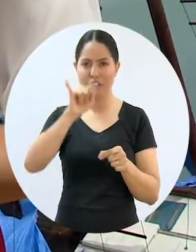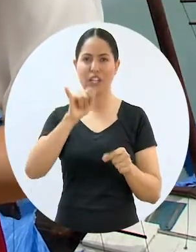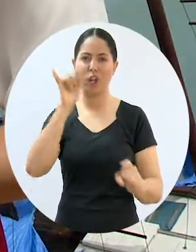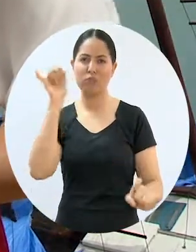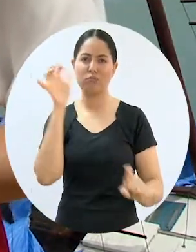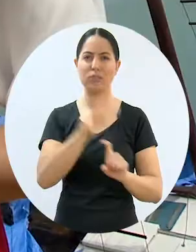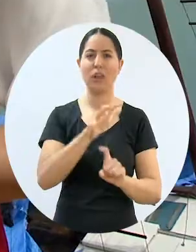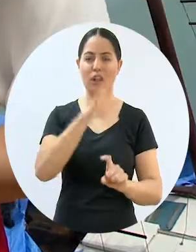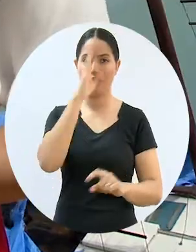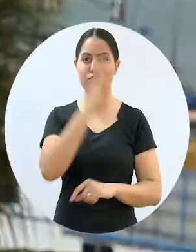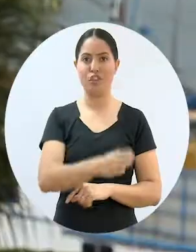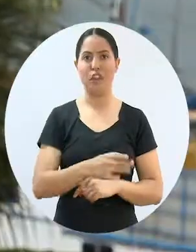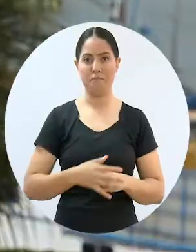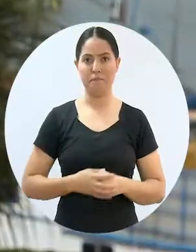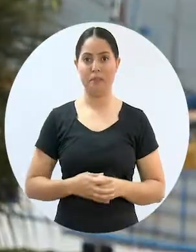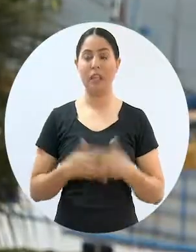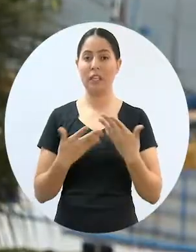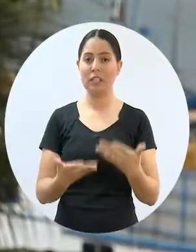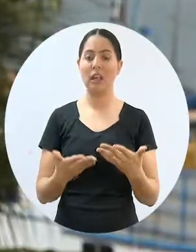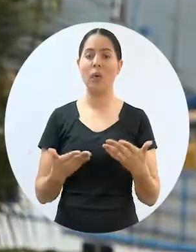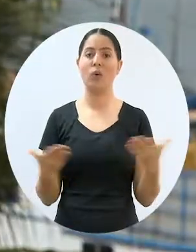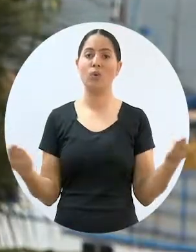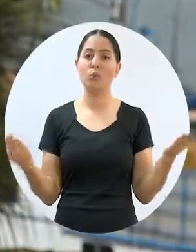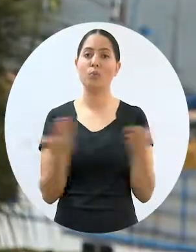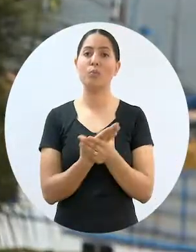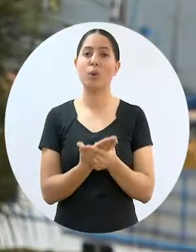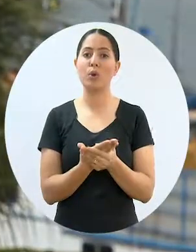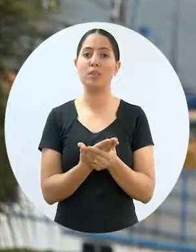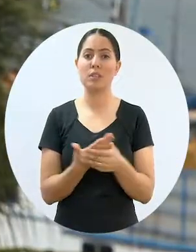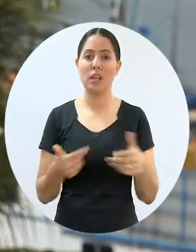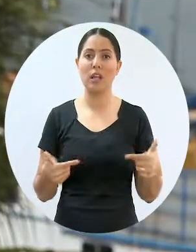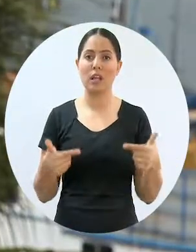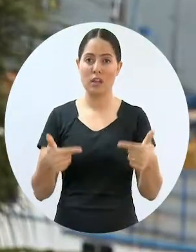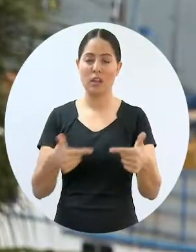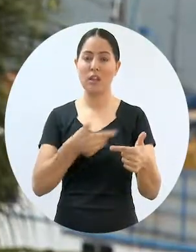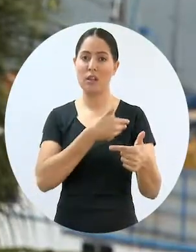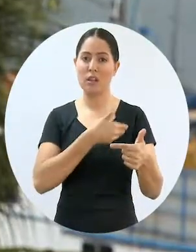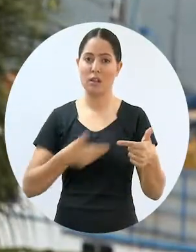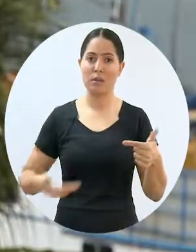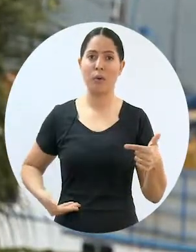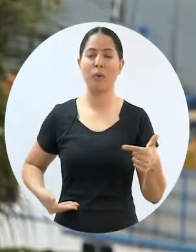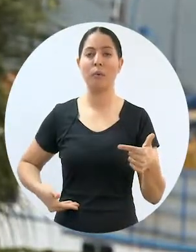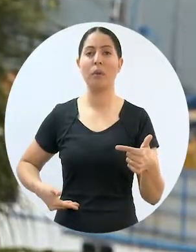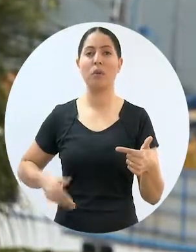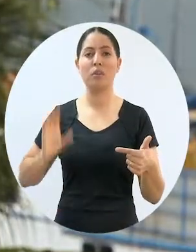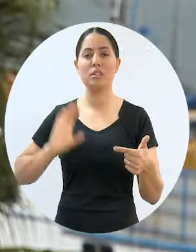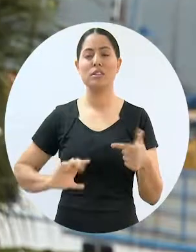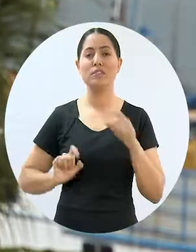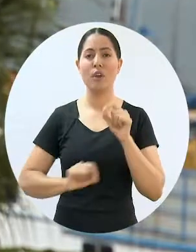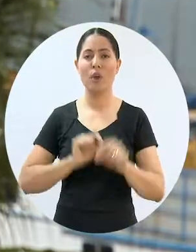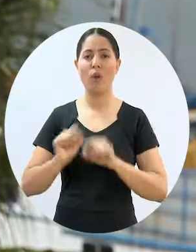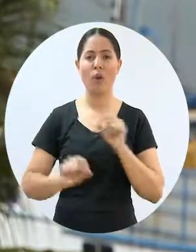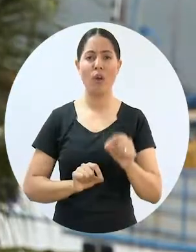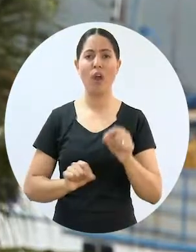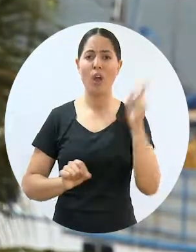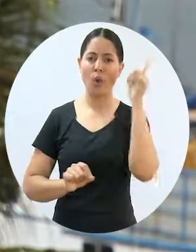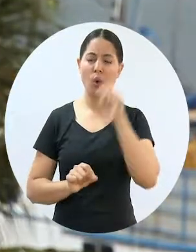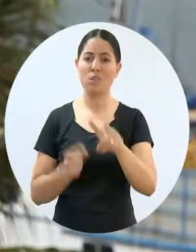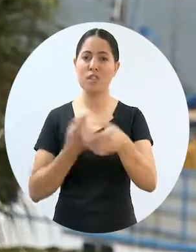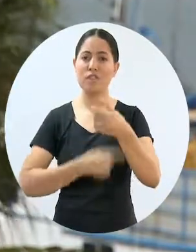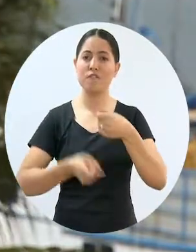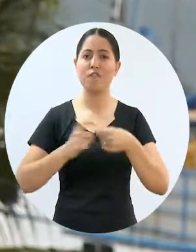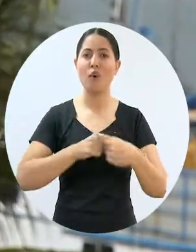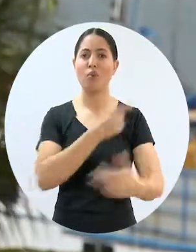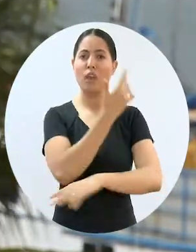direto, certo? A nossa ação civil pública, ela visa o futuro. A gente quer buscar garantias de recuperação